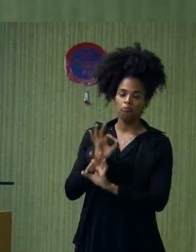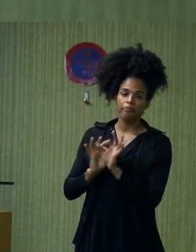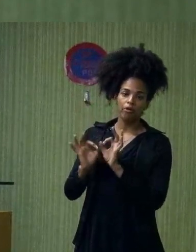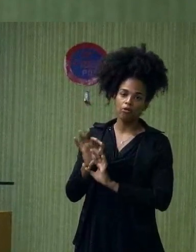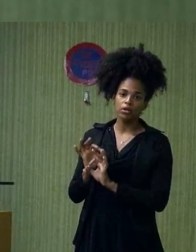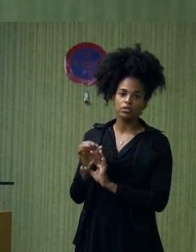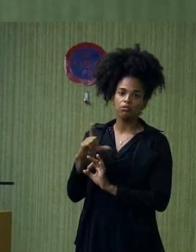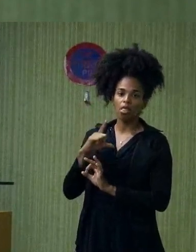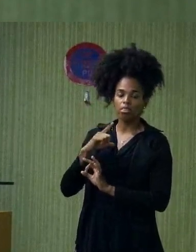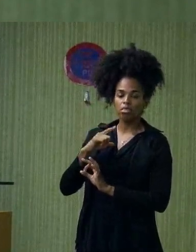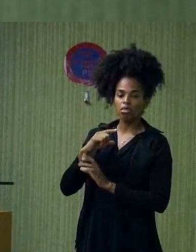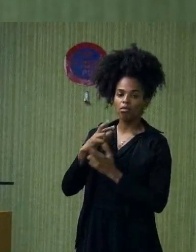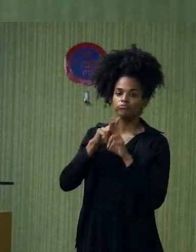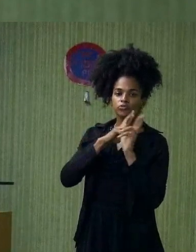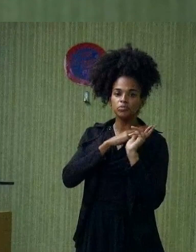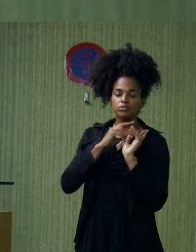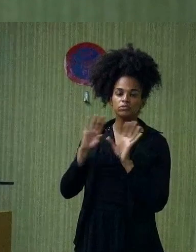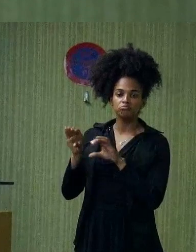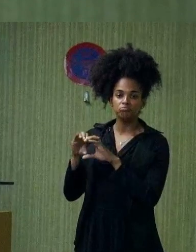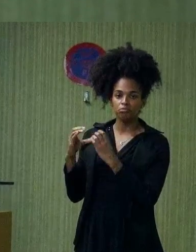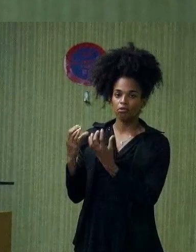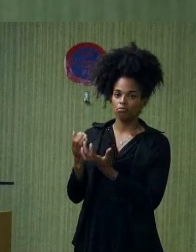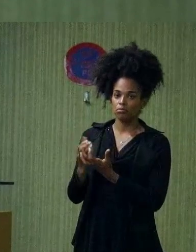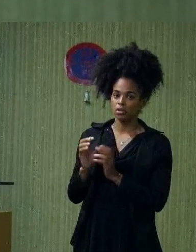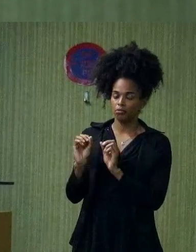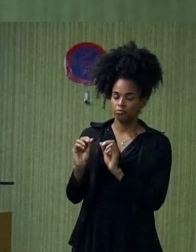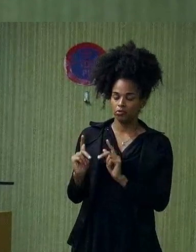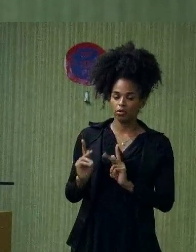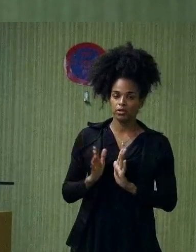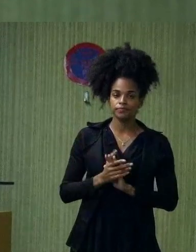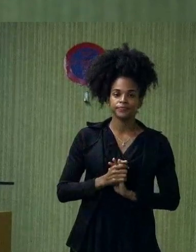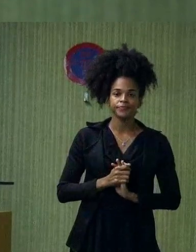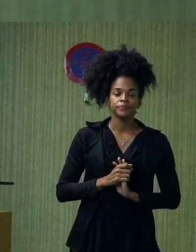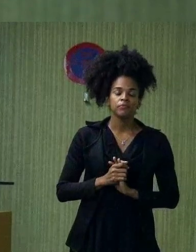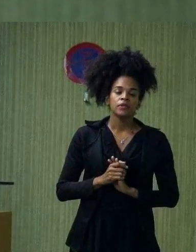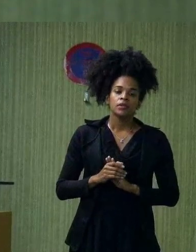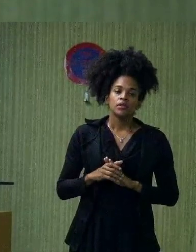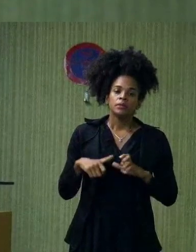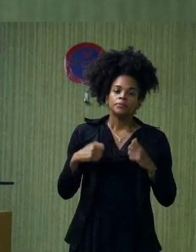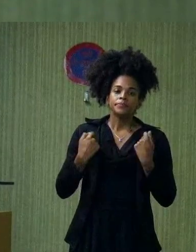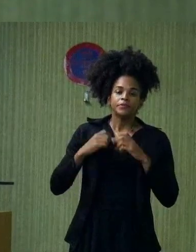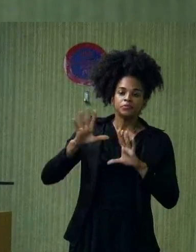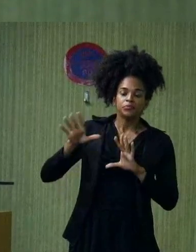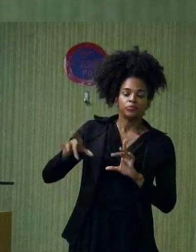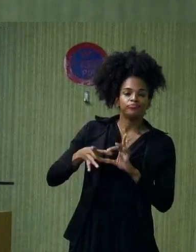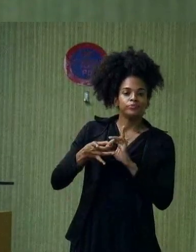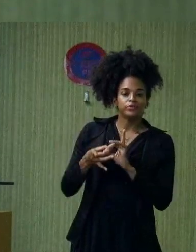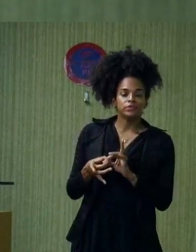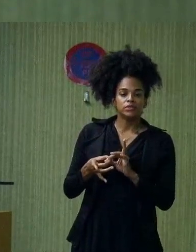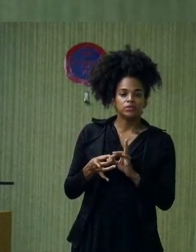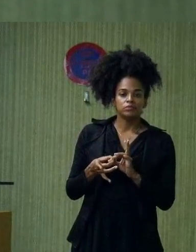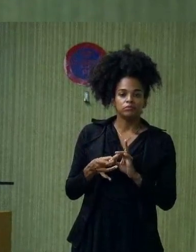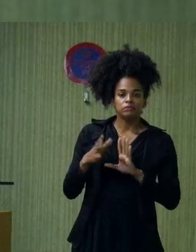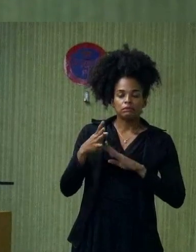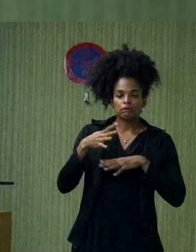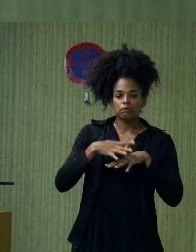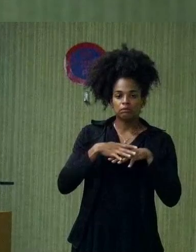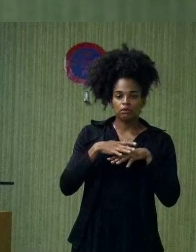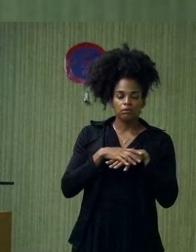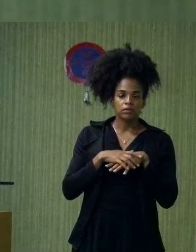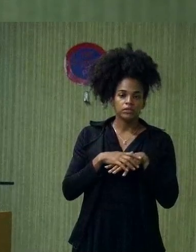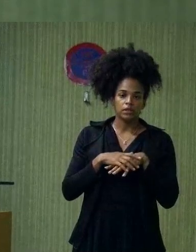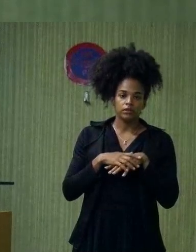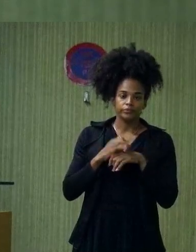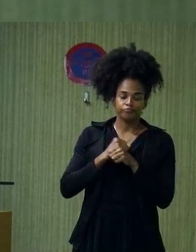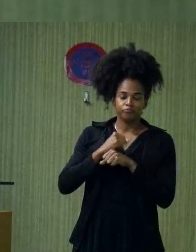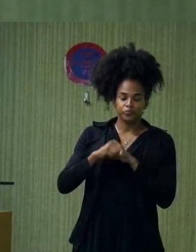comunidade um barquinho e unificação dos calendários Escolares do Rio Negro Amazonas a partir de 2025 vai ser Unificado